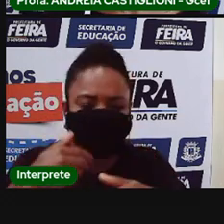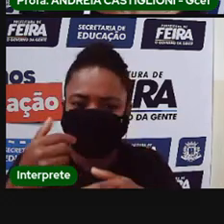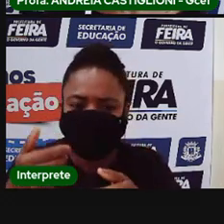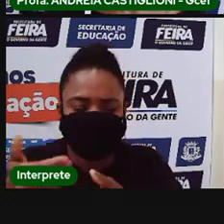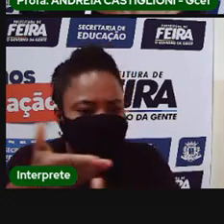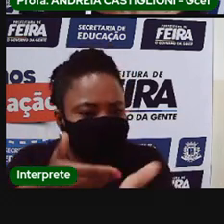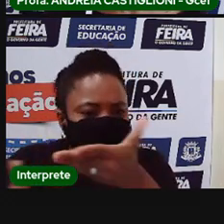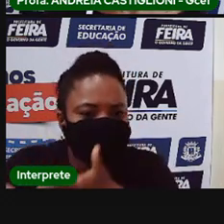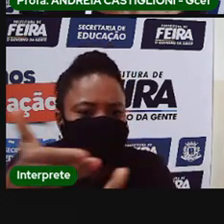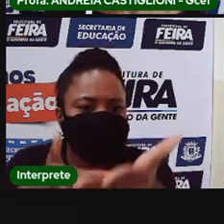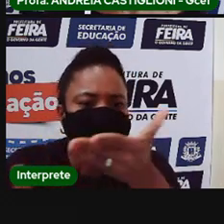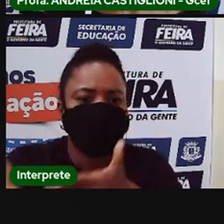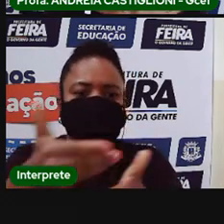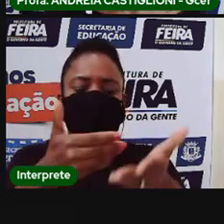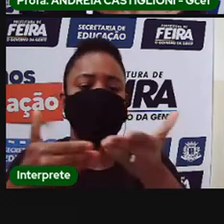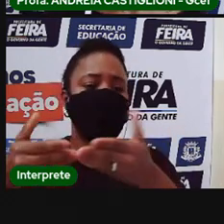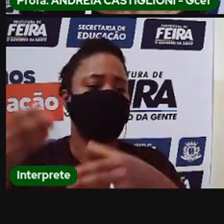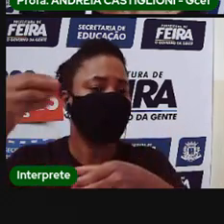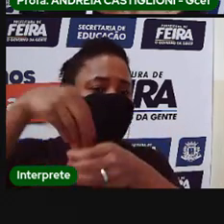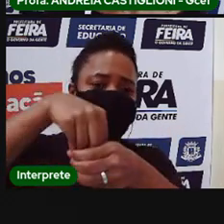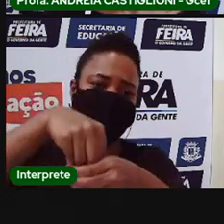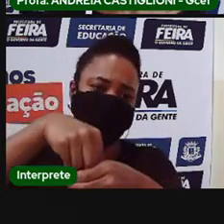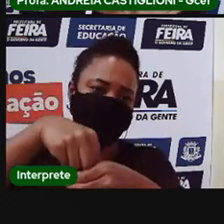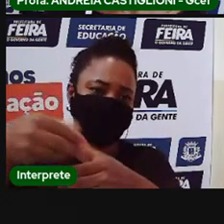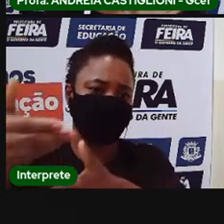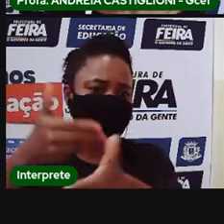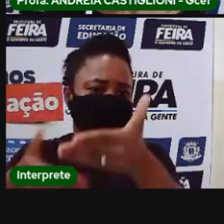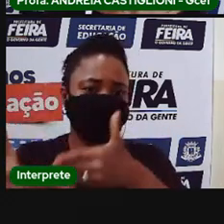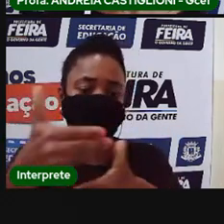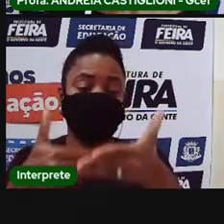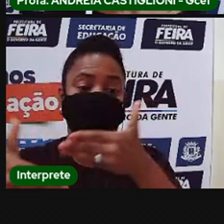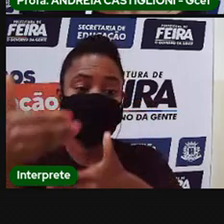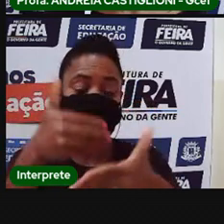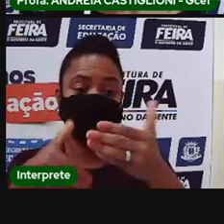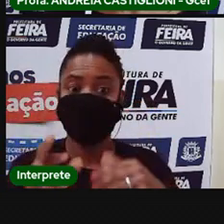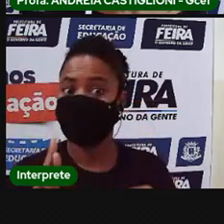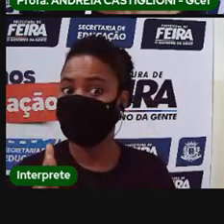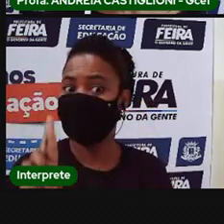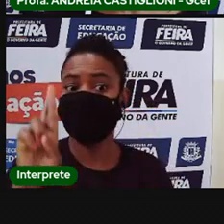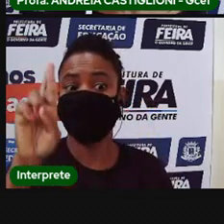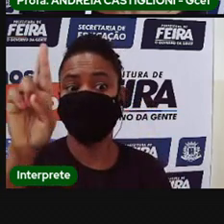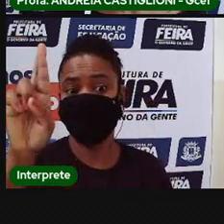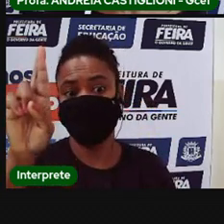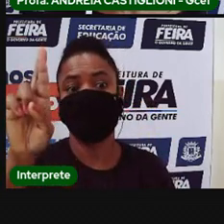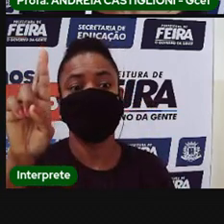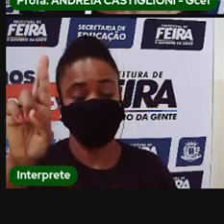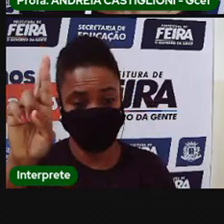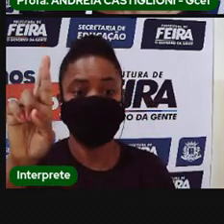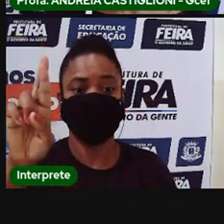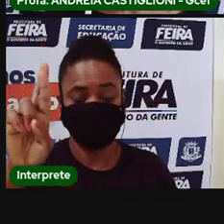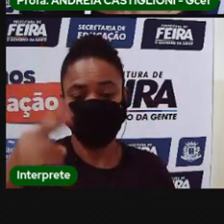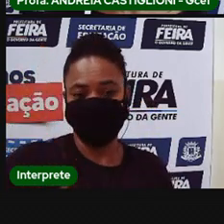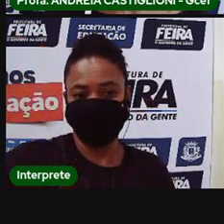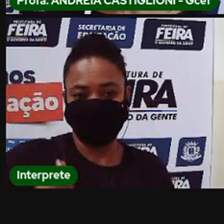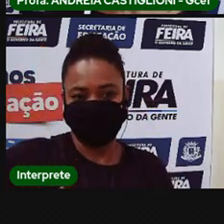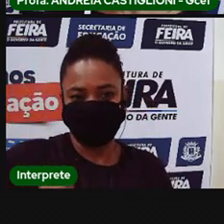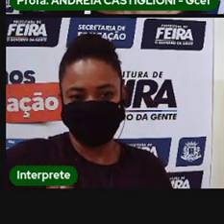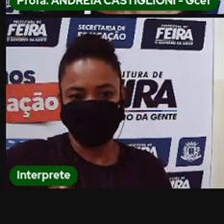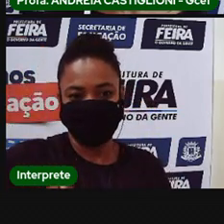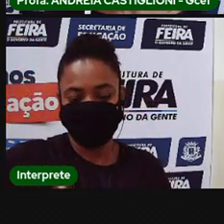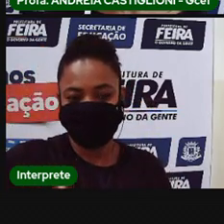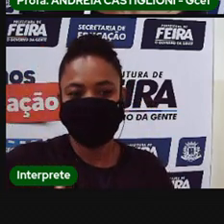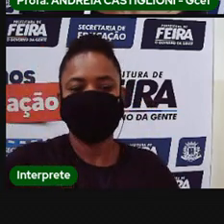está inserido, você se torna, né, responsável pelo aquilo que você produz, pelo aquilo que você faz, pelas